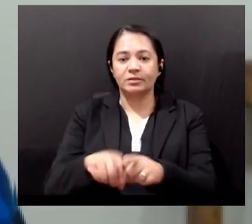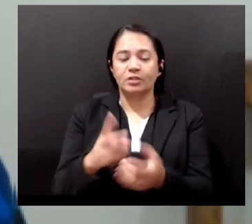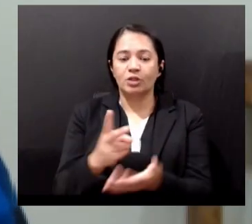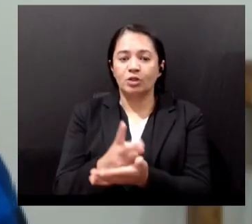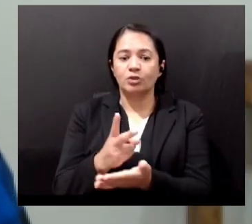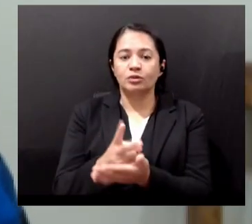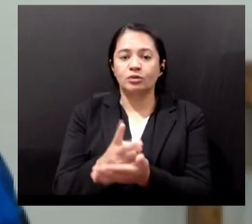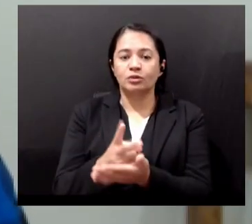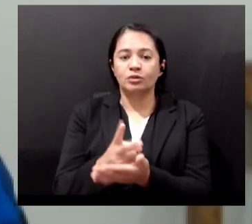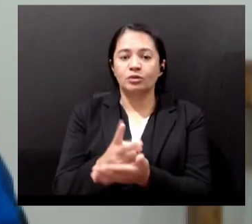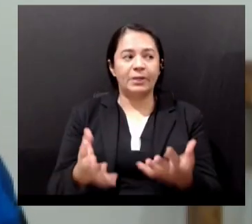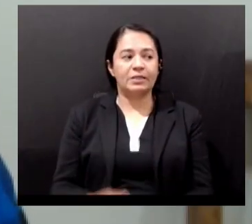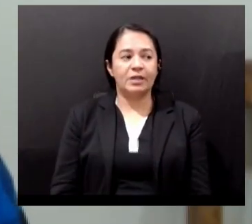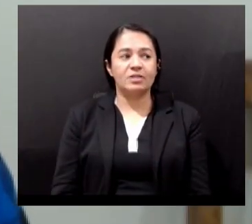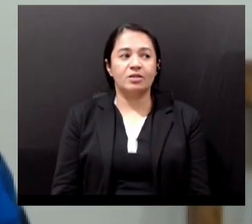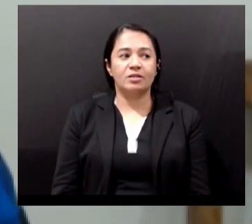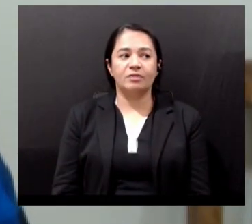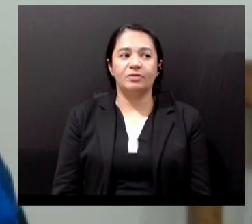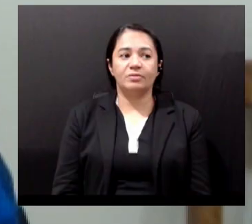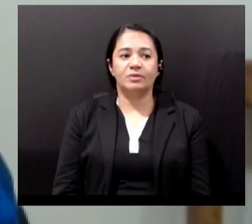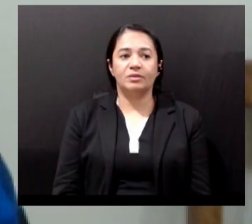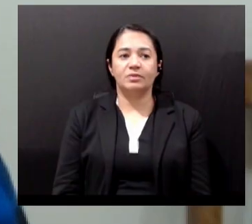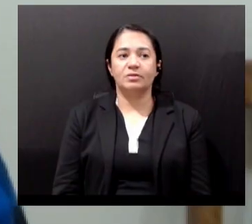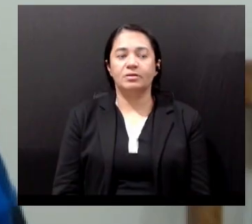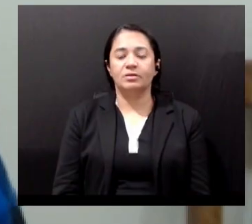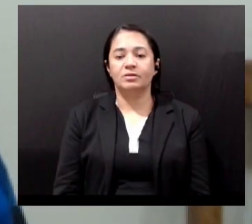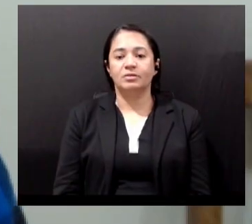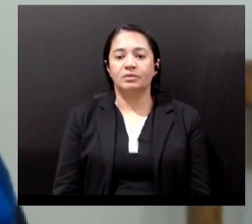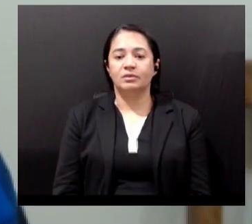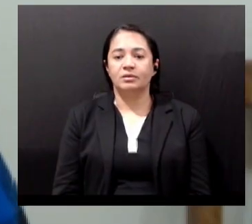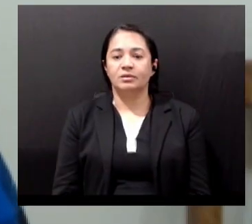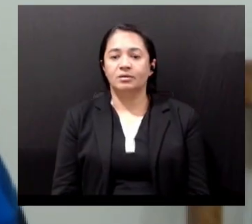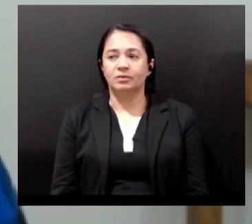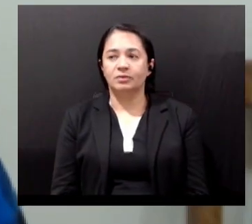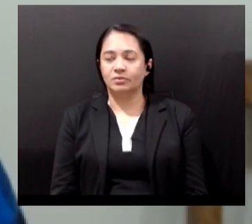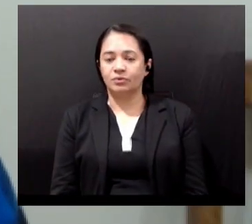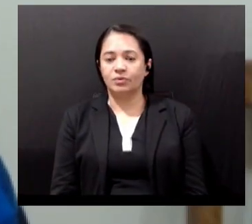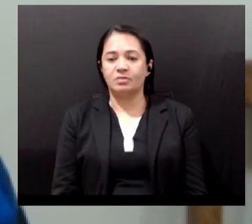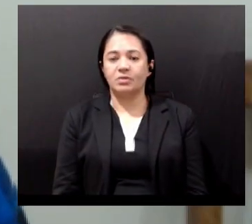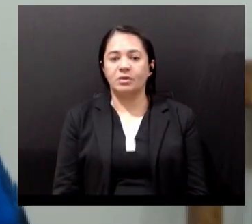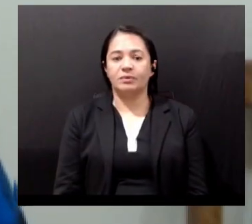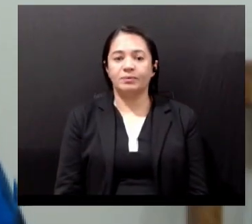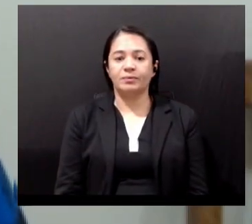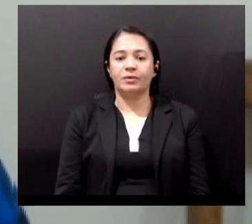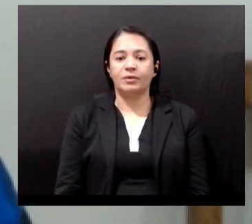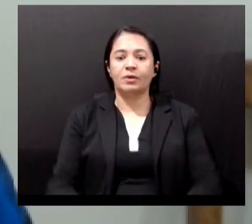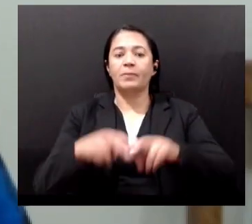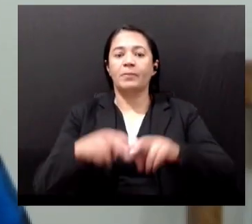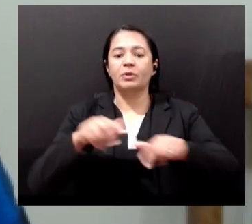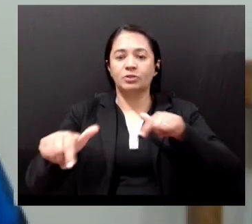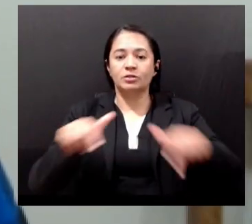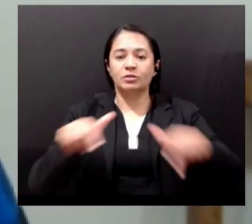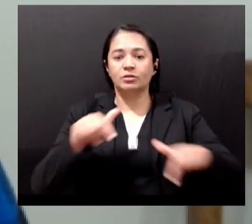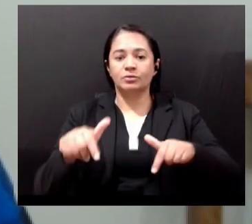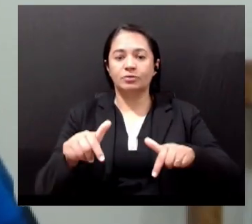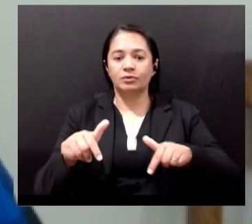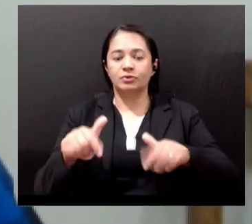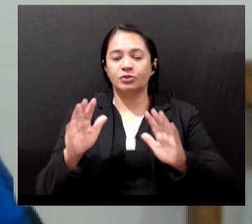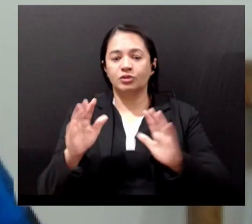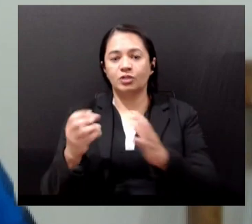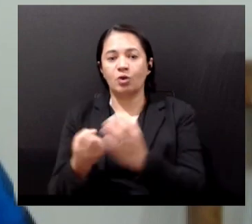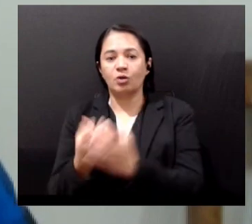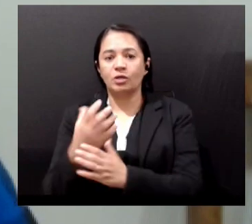fluindo e os pequenos agricultores sejam beneficiados com isso. Então o nosso trabalho foi construir